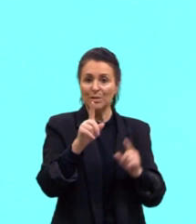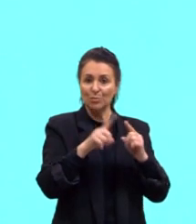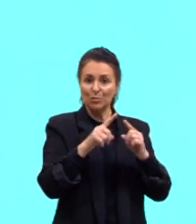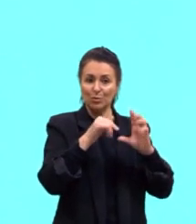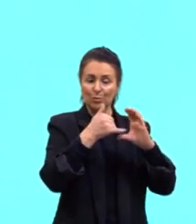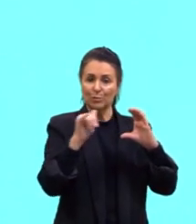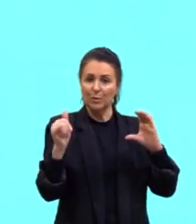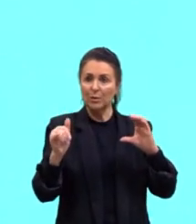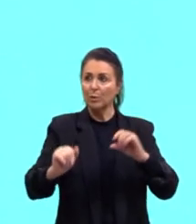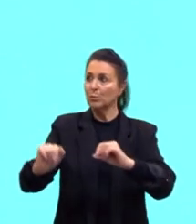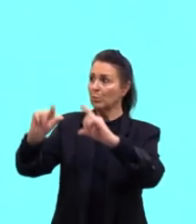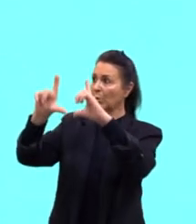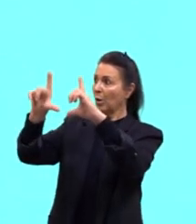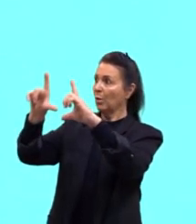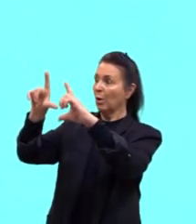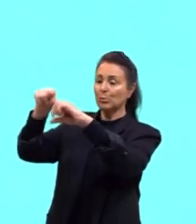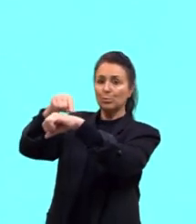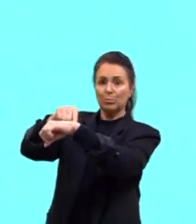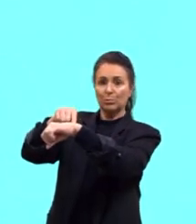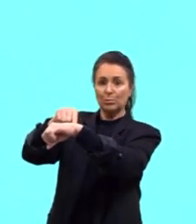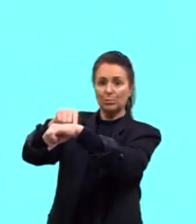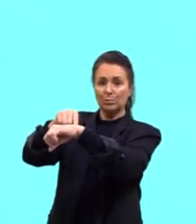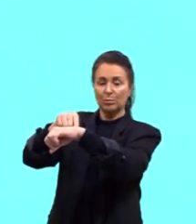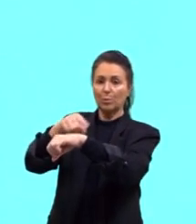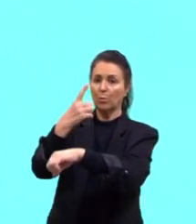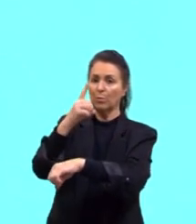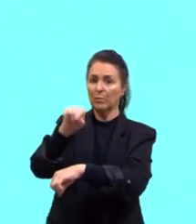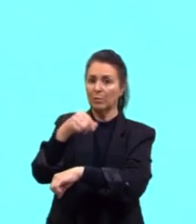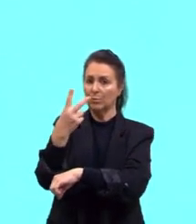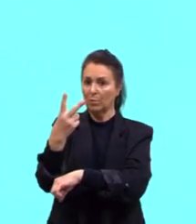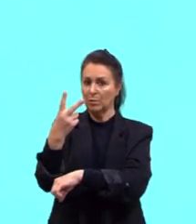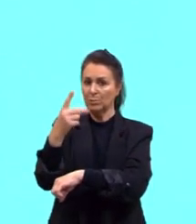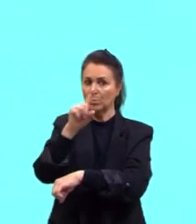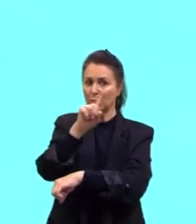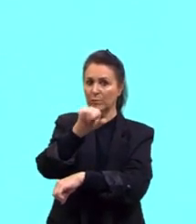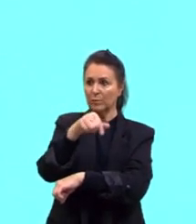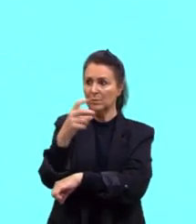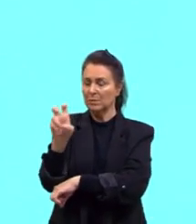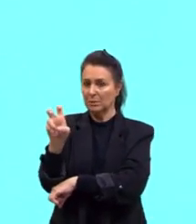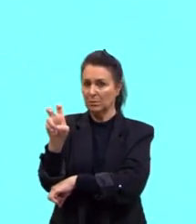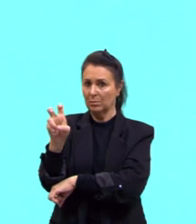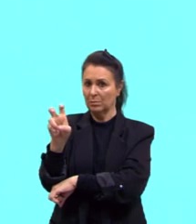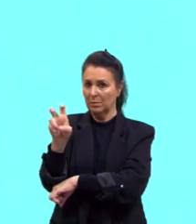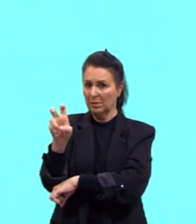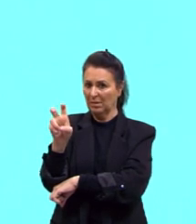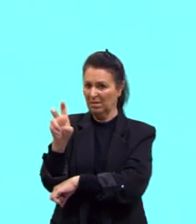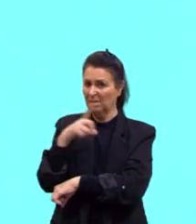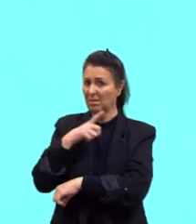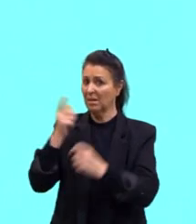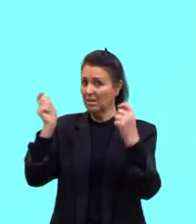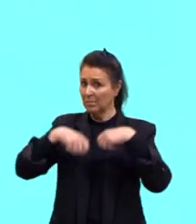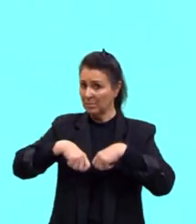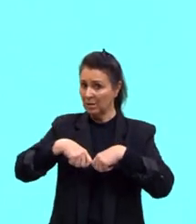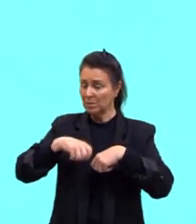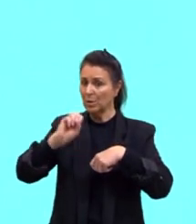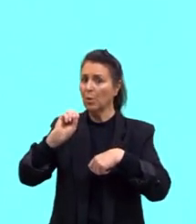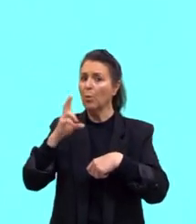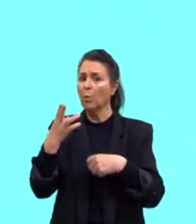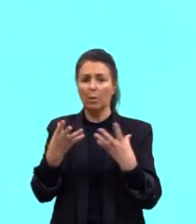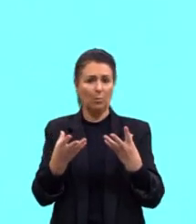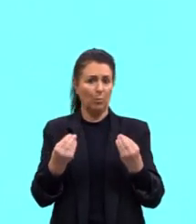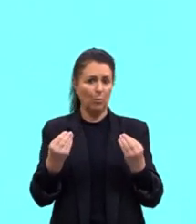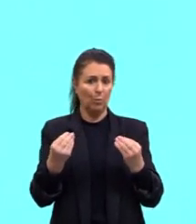um relógio parede que precisa precisa de 1,2 a 1,5 Será que essa pilha vai ter sua capacidade ou será que é